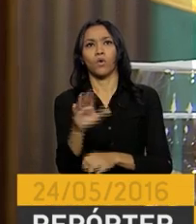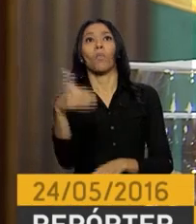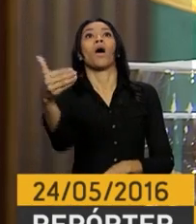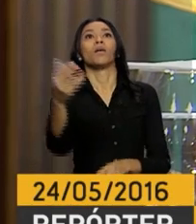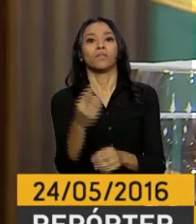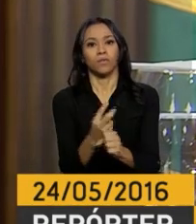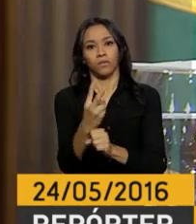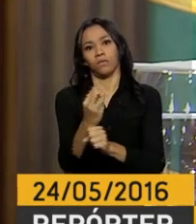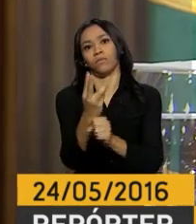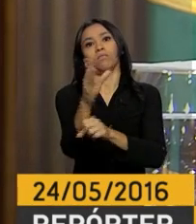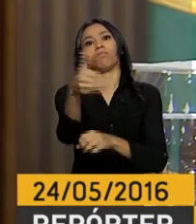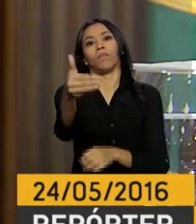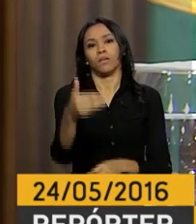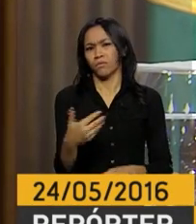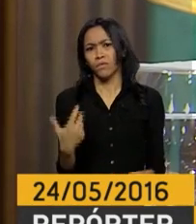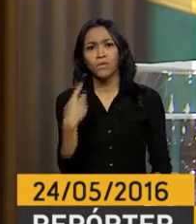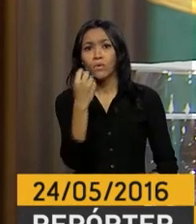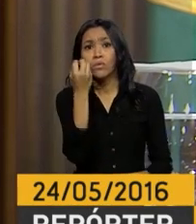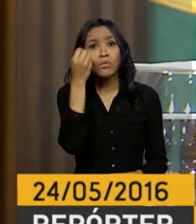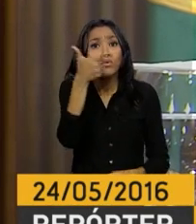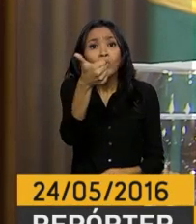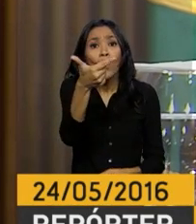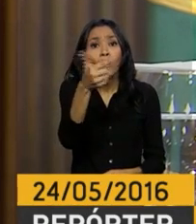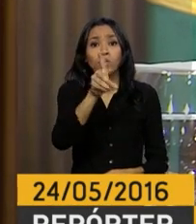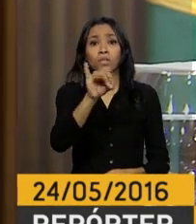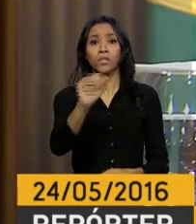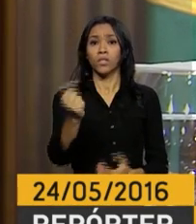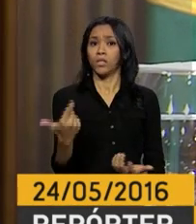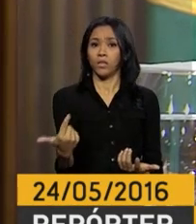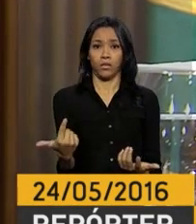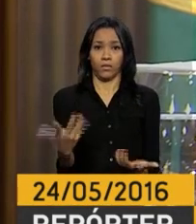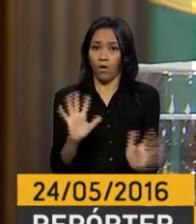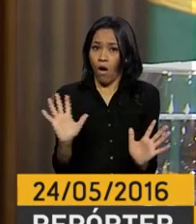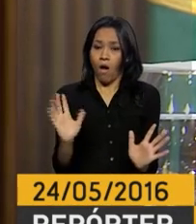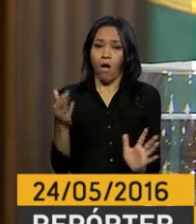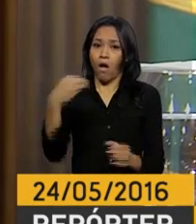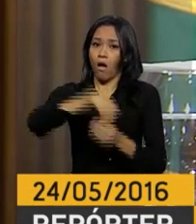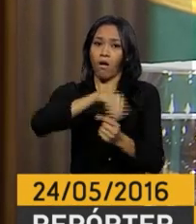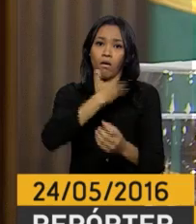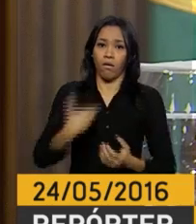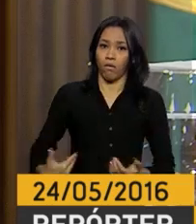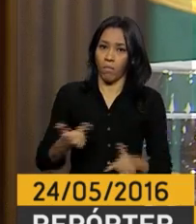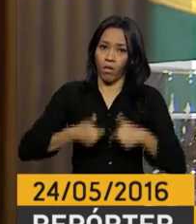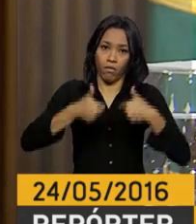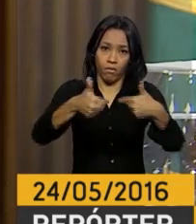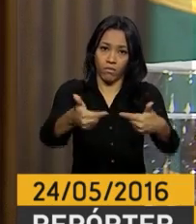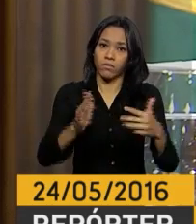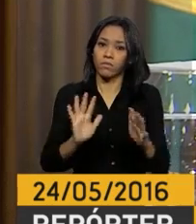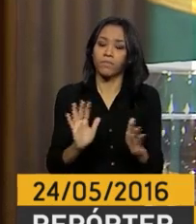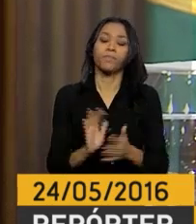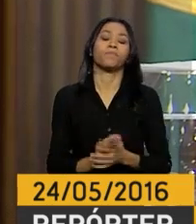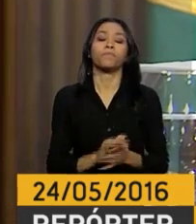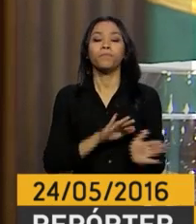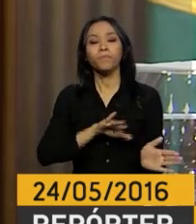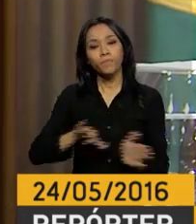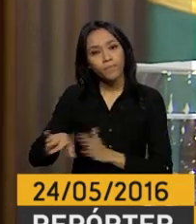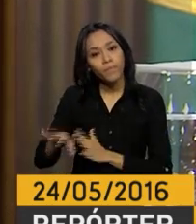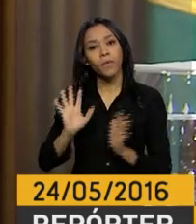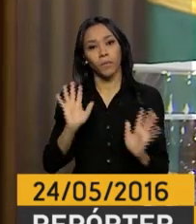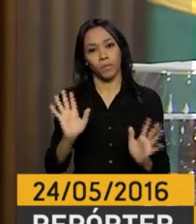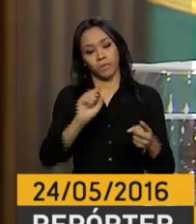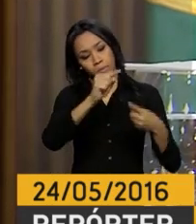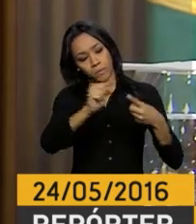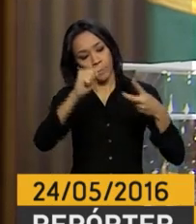no governo. Não é? Então, eu volto a insistir exata e precisamente nesse ponto. Bom, encerradas essas